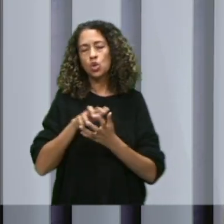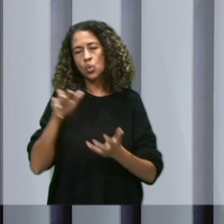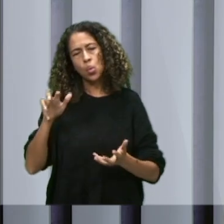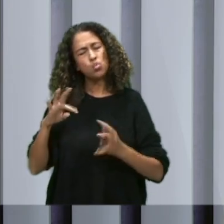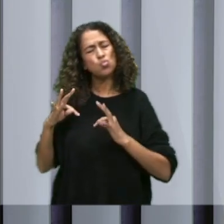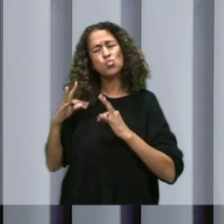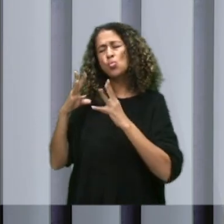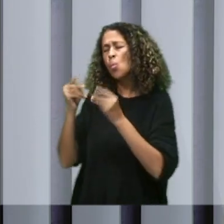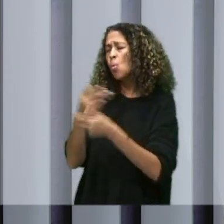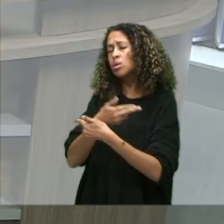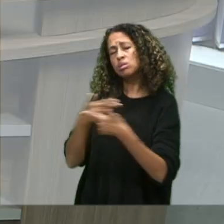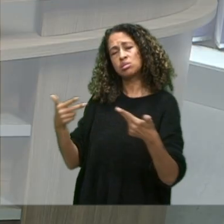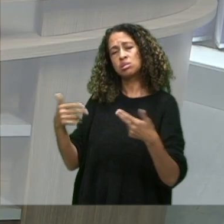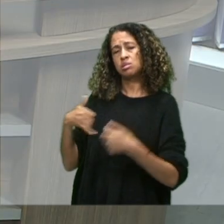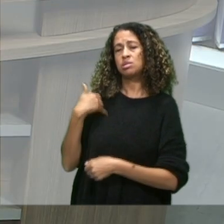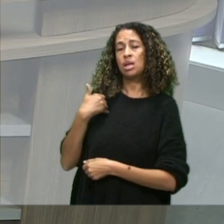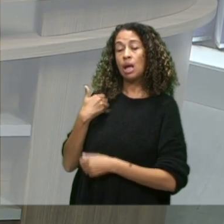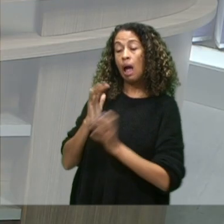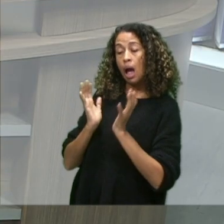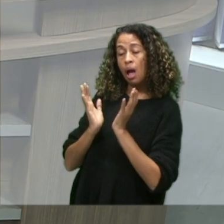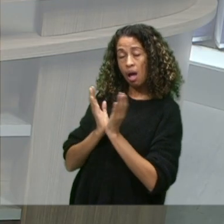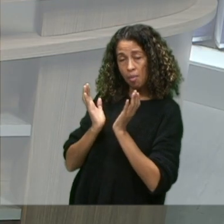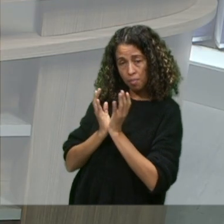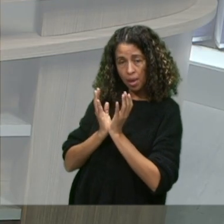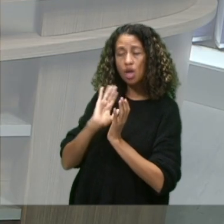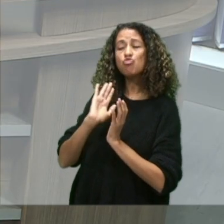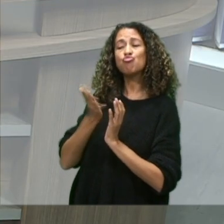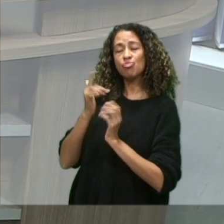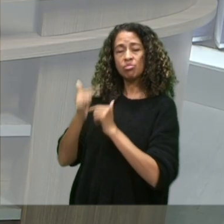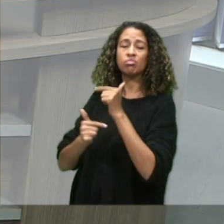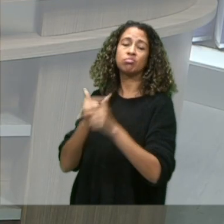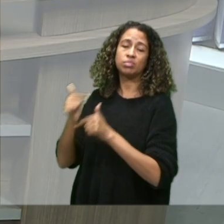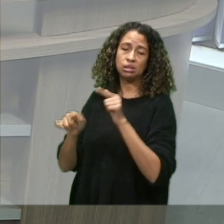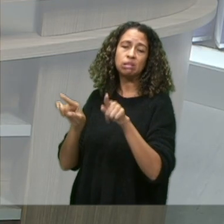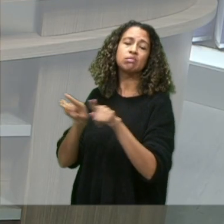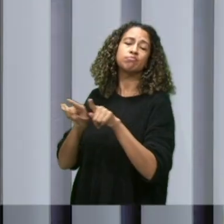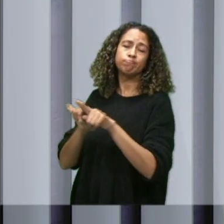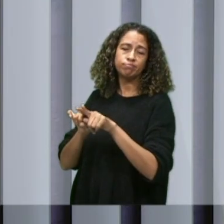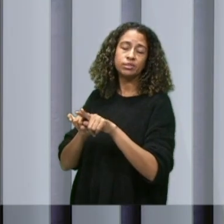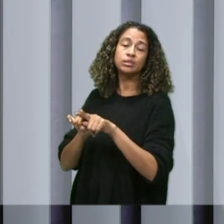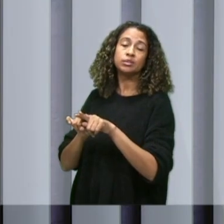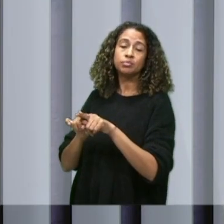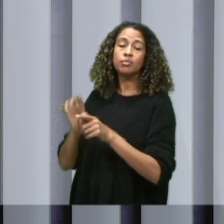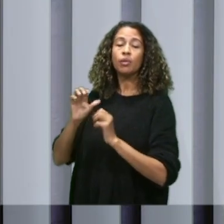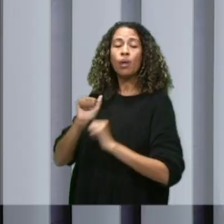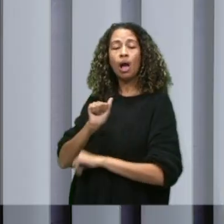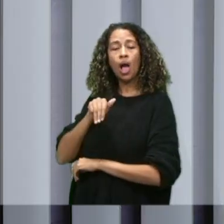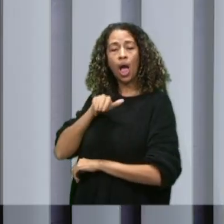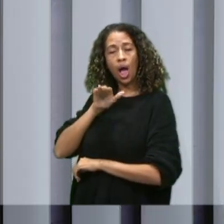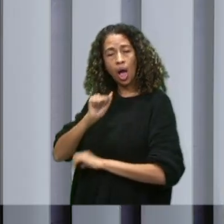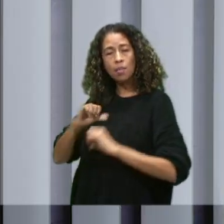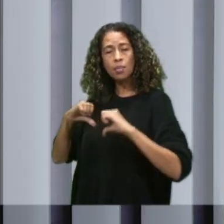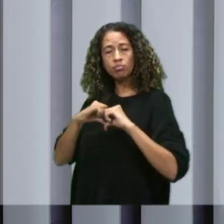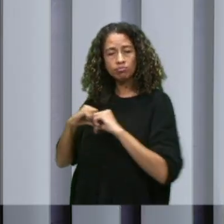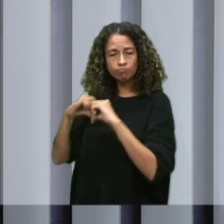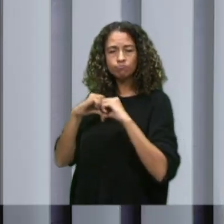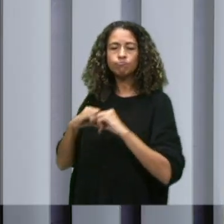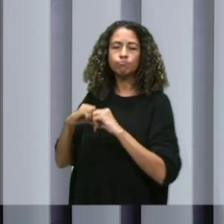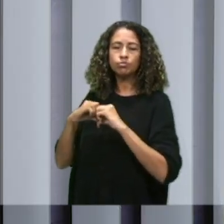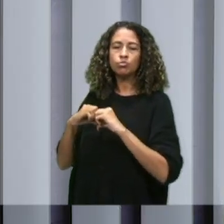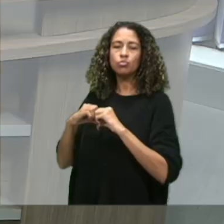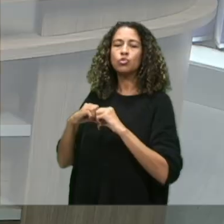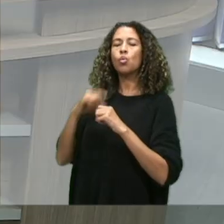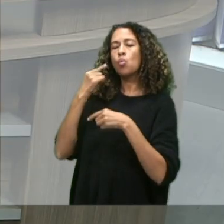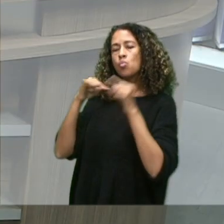as idades. A PAI também, já trabalhei bastante com a PAI, com a AMA, tanto com musicalização como com contação